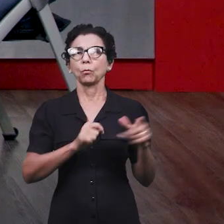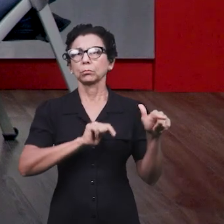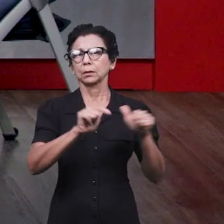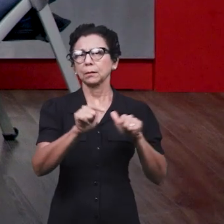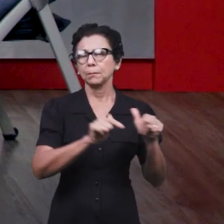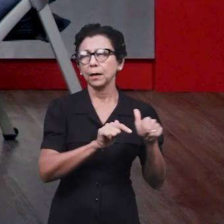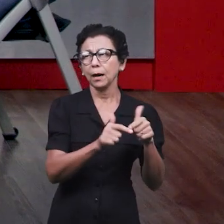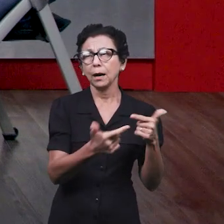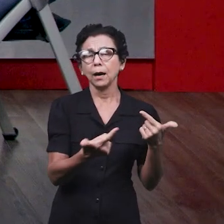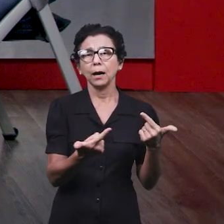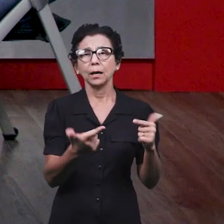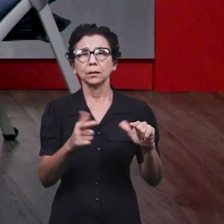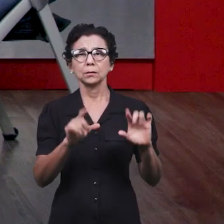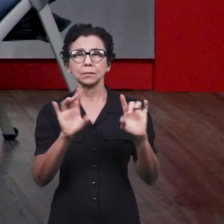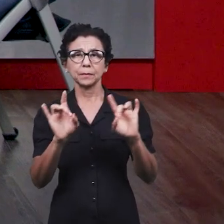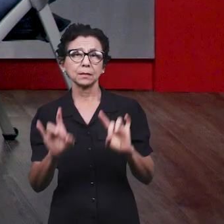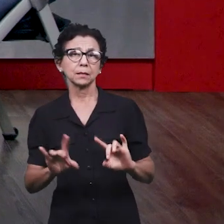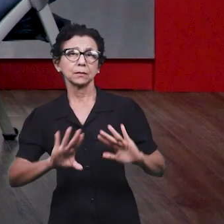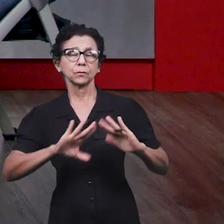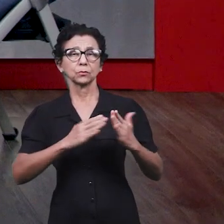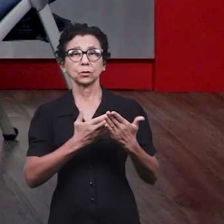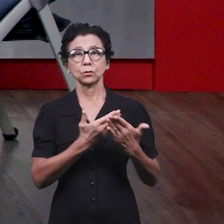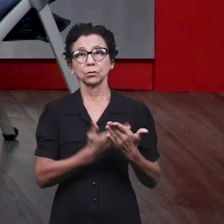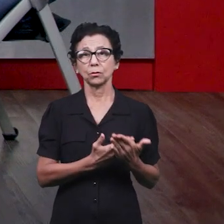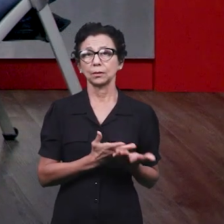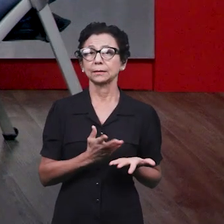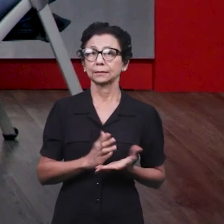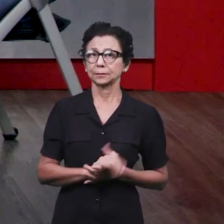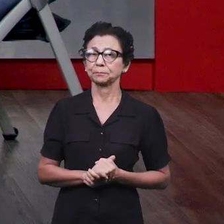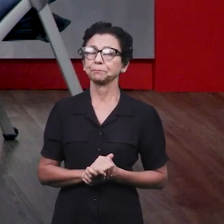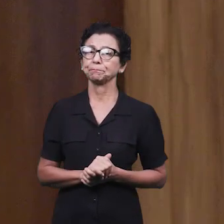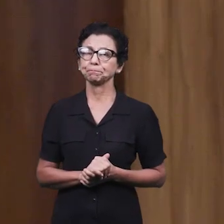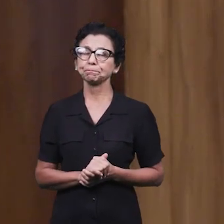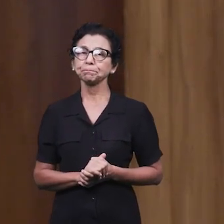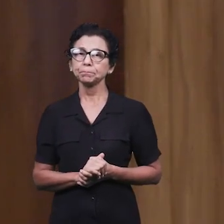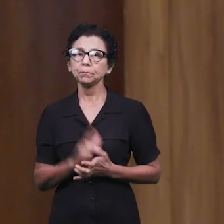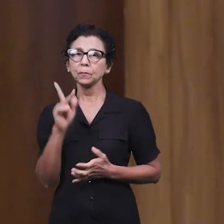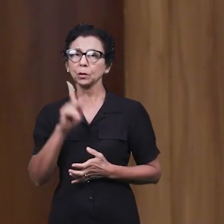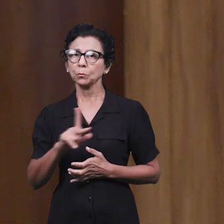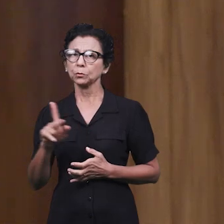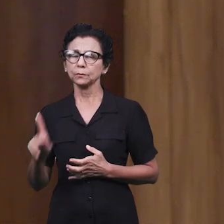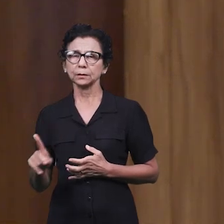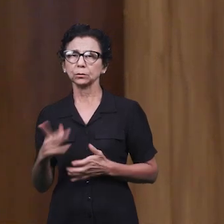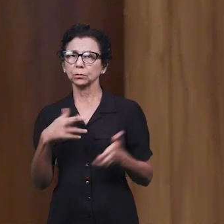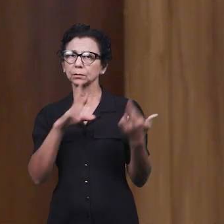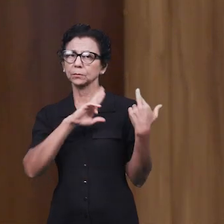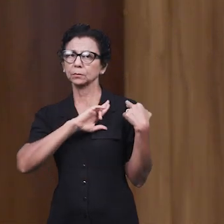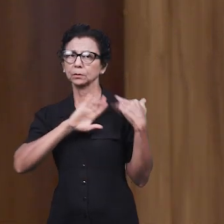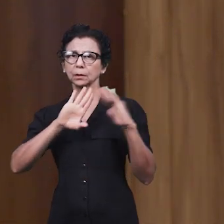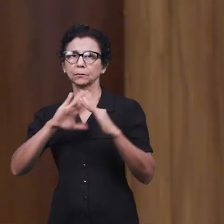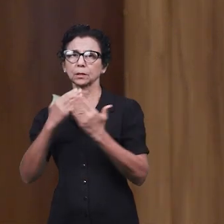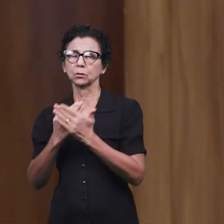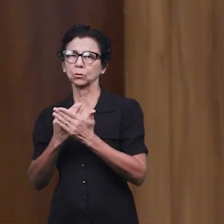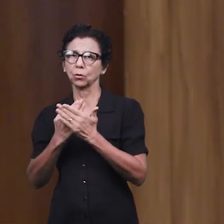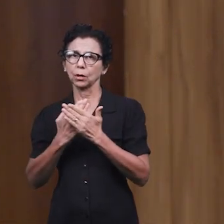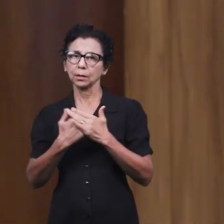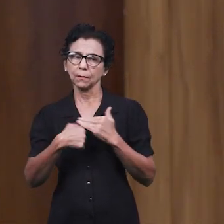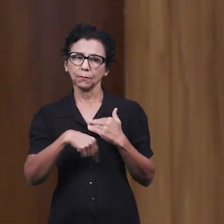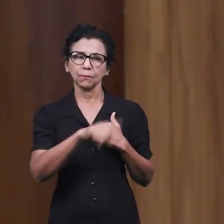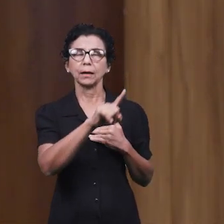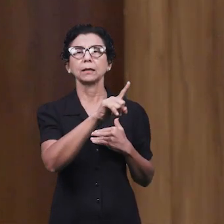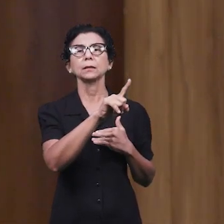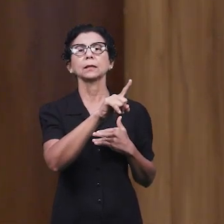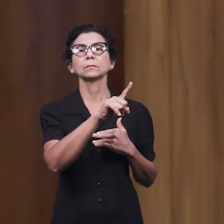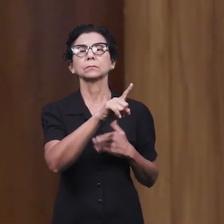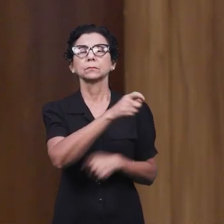doença em frequentar a instituição de ensino, né? Inclusive, até a família pode, né, procurar, se for o caso, né, o